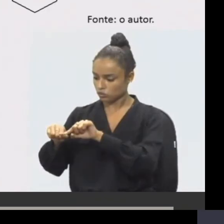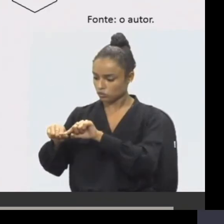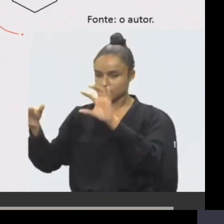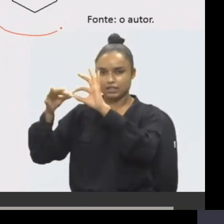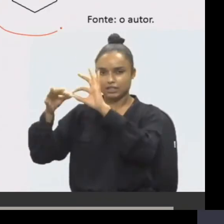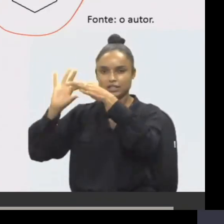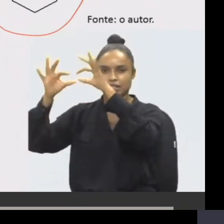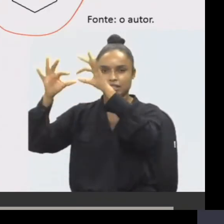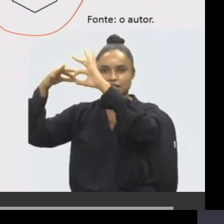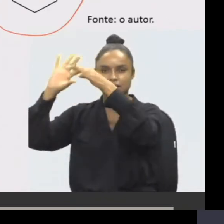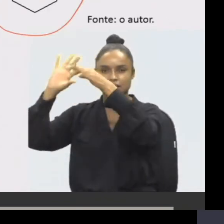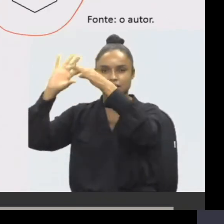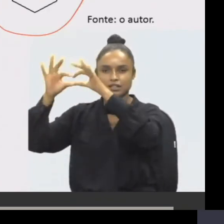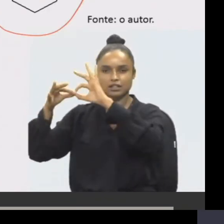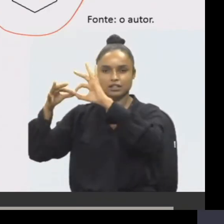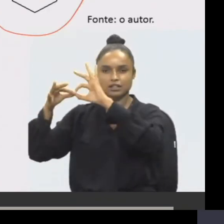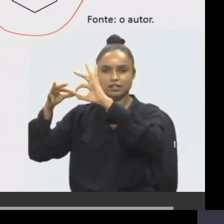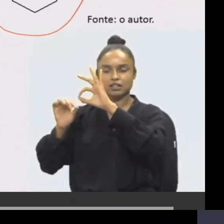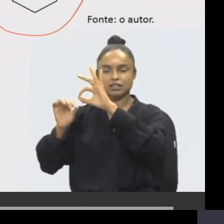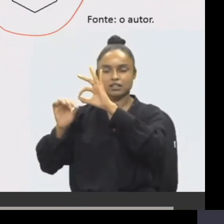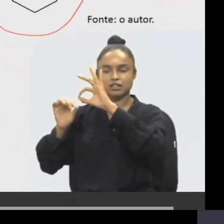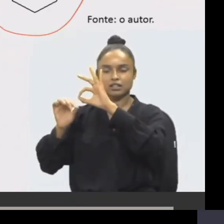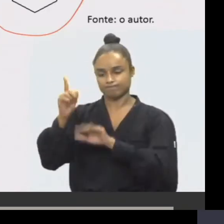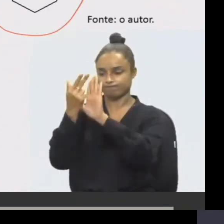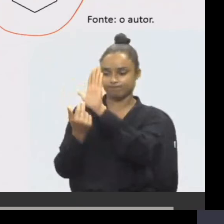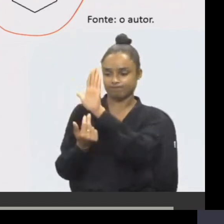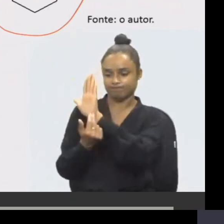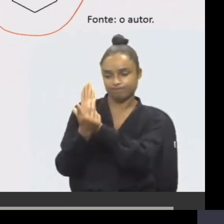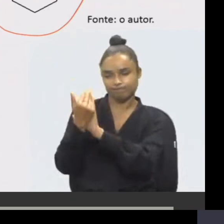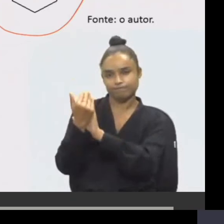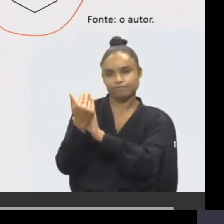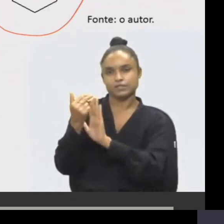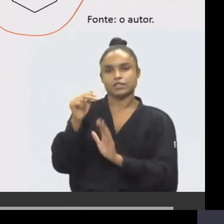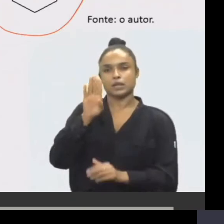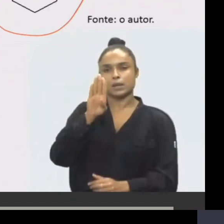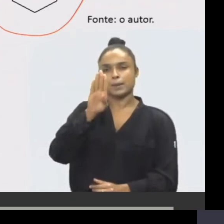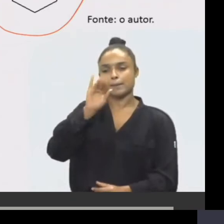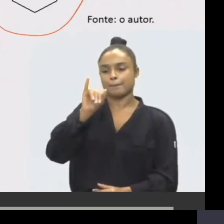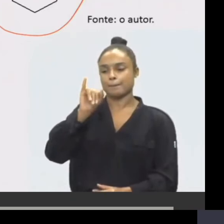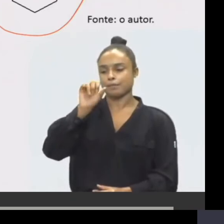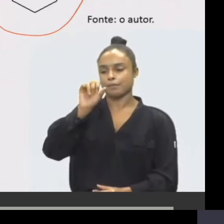esse derivado bisulfítico. Então nós temos aqui